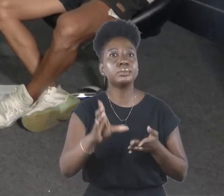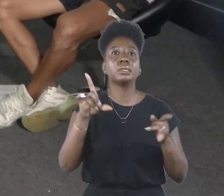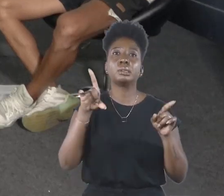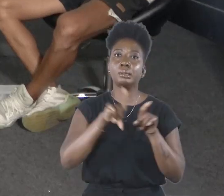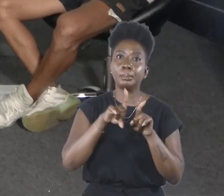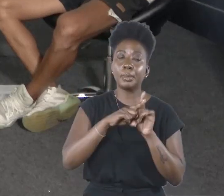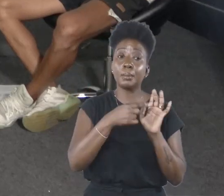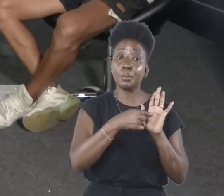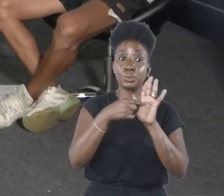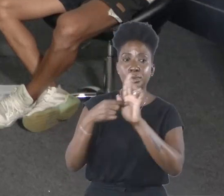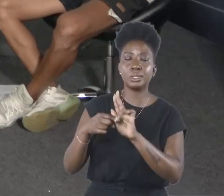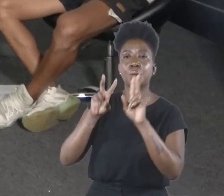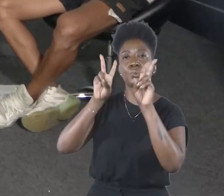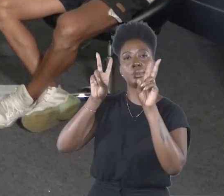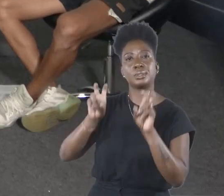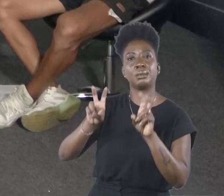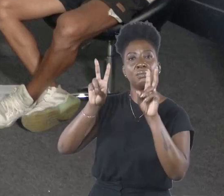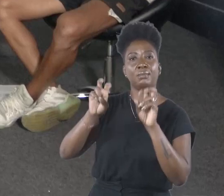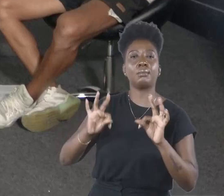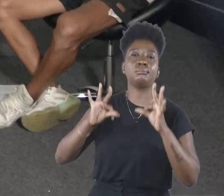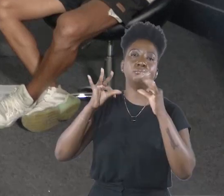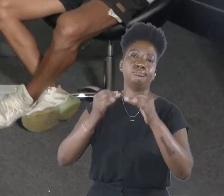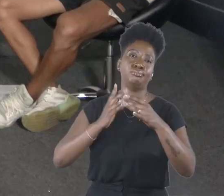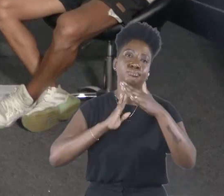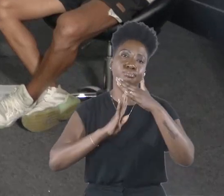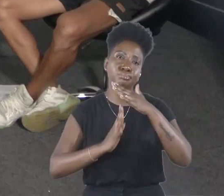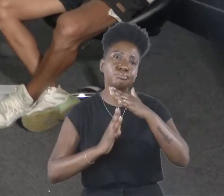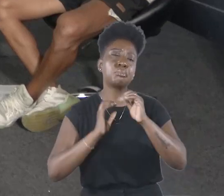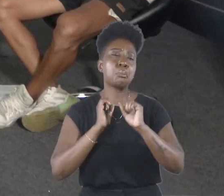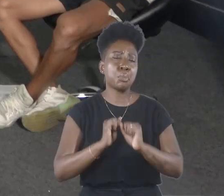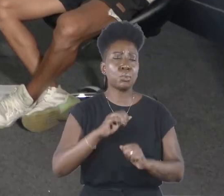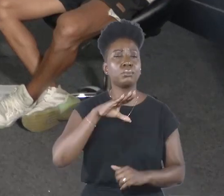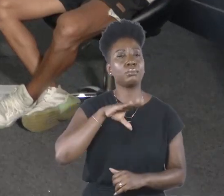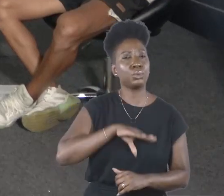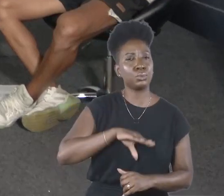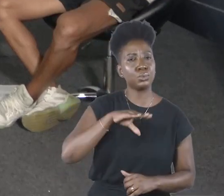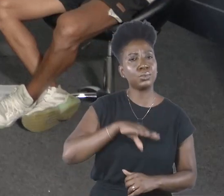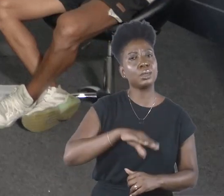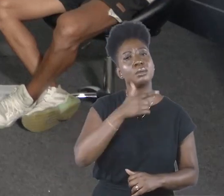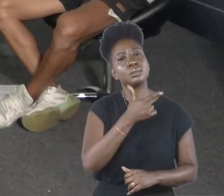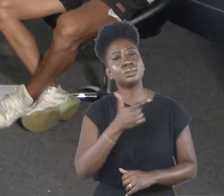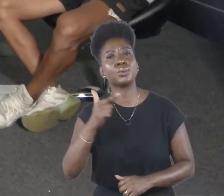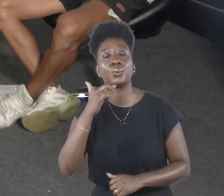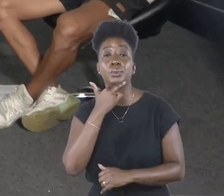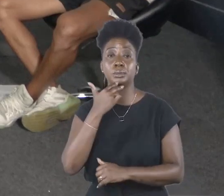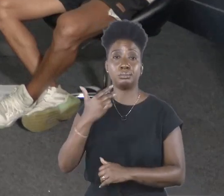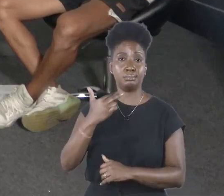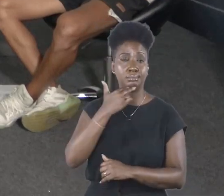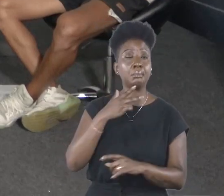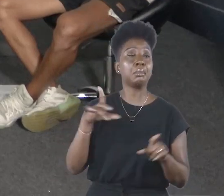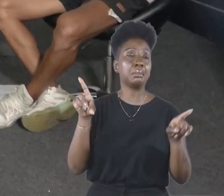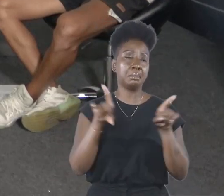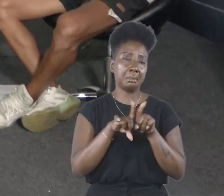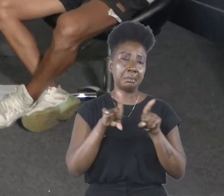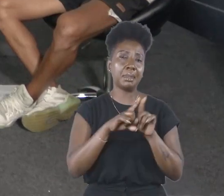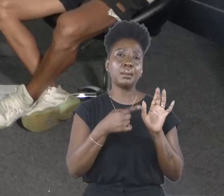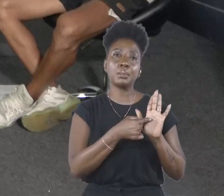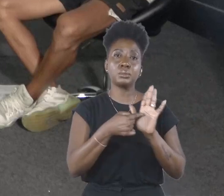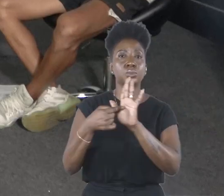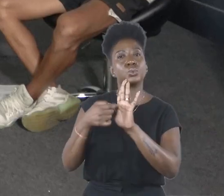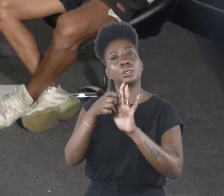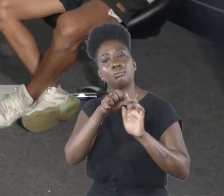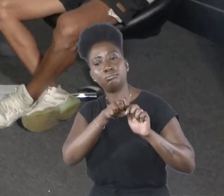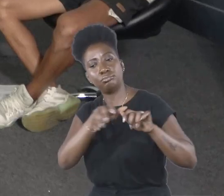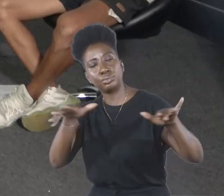inscrevam nos nossos cursos, aprendam idiomas com perspectivas do sul global, com perspectivas decoloniais. E acho que